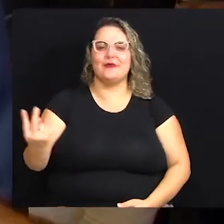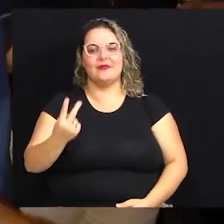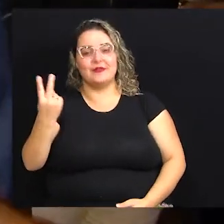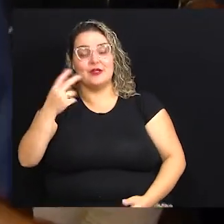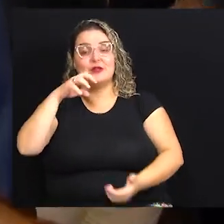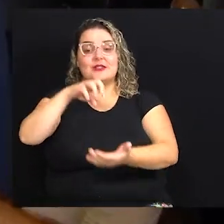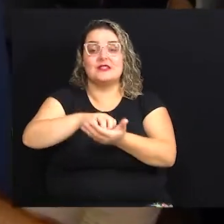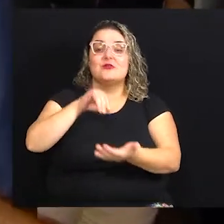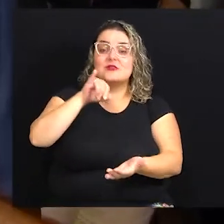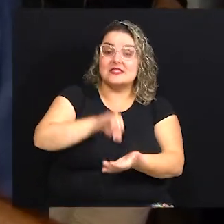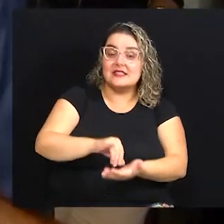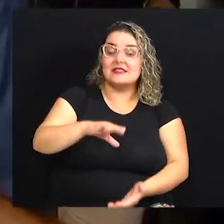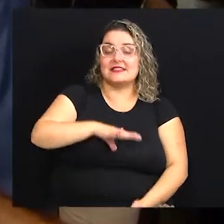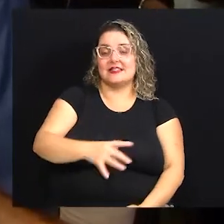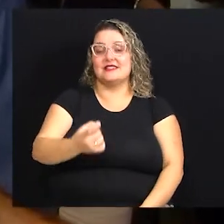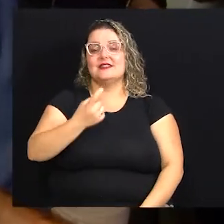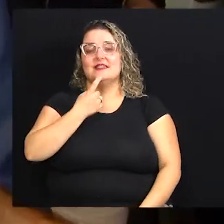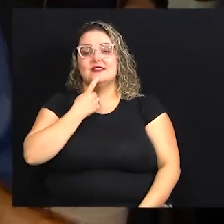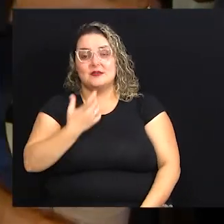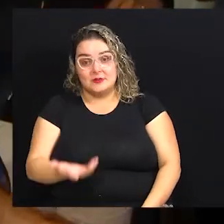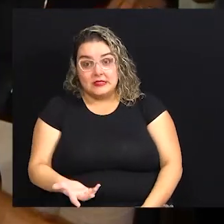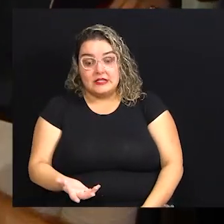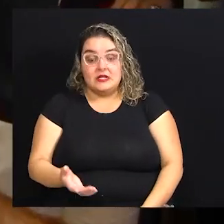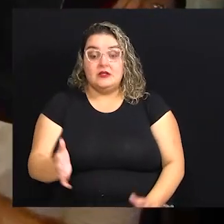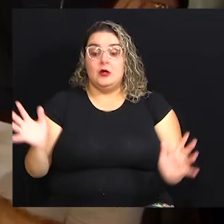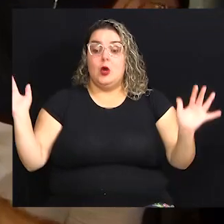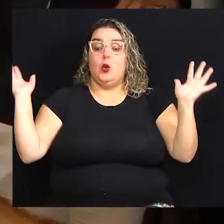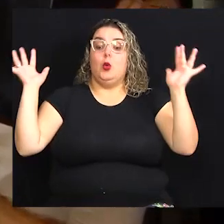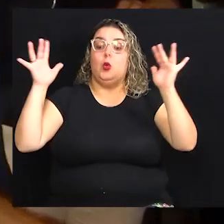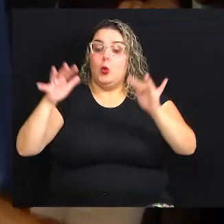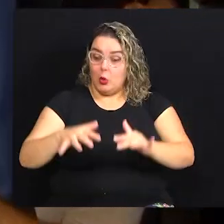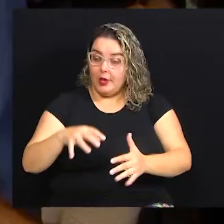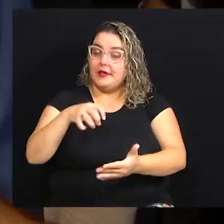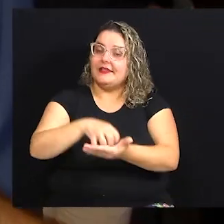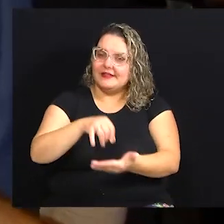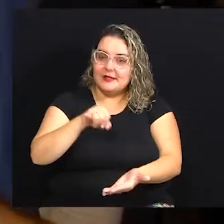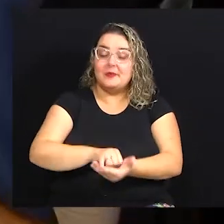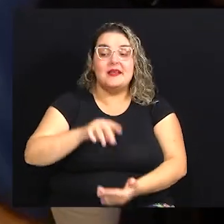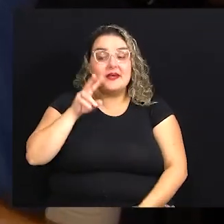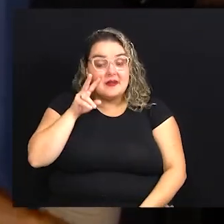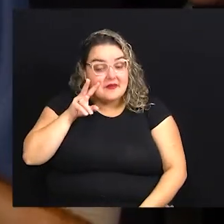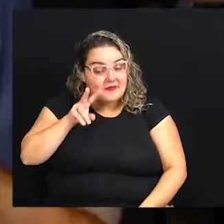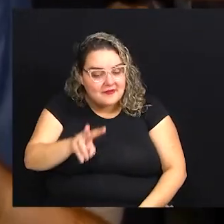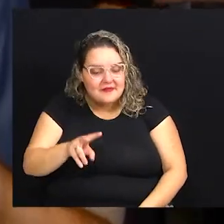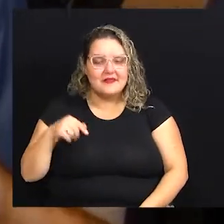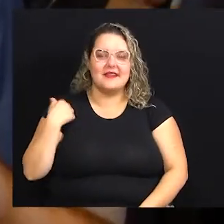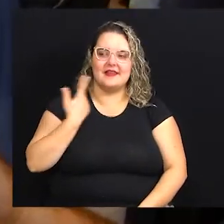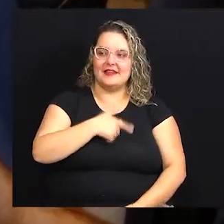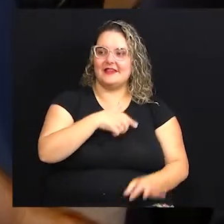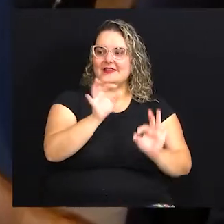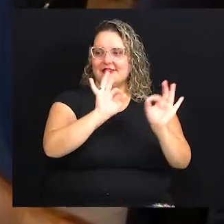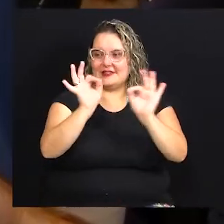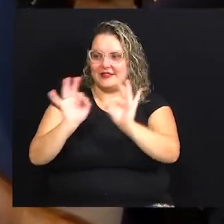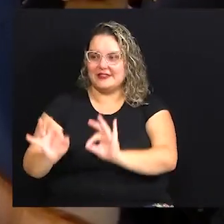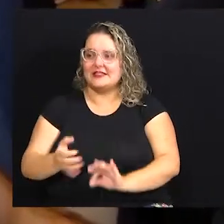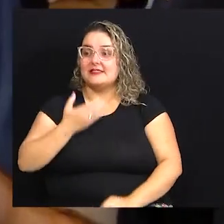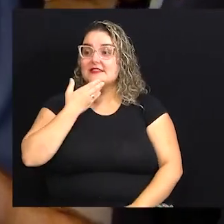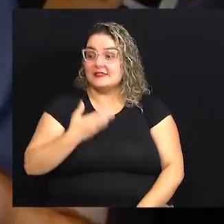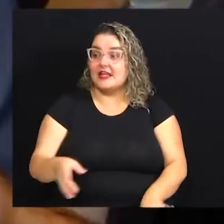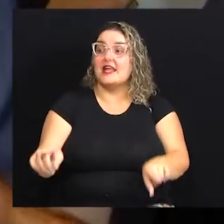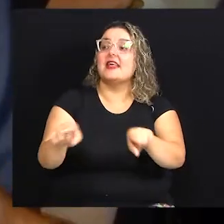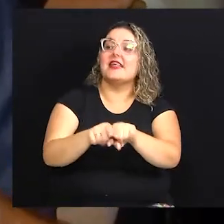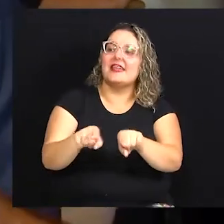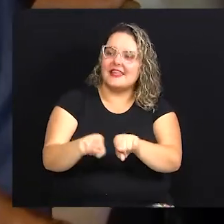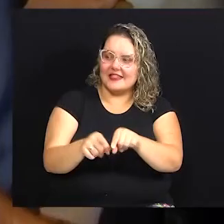valorizar o centro da cidade de Campinas, fazer com que as pessoas venham aqui para o centro para ver a decoração de Natal